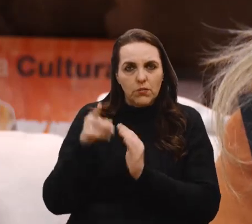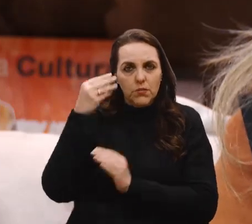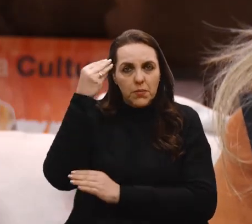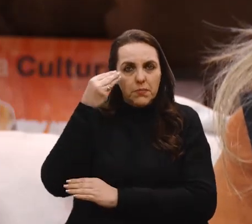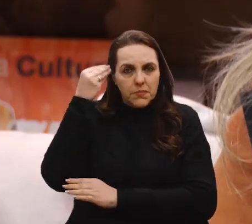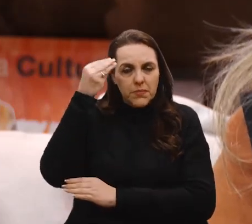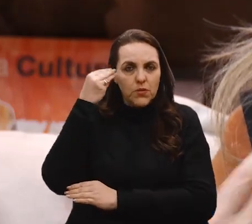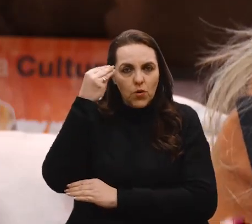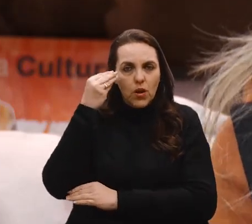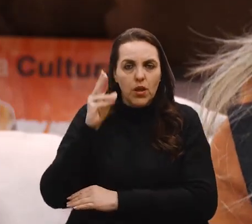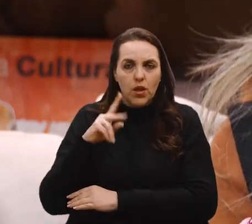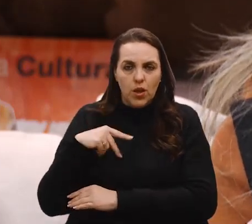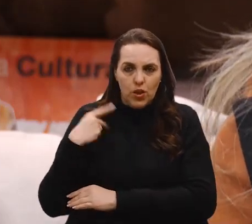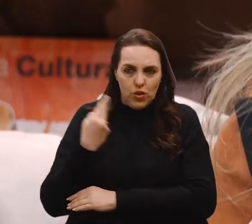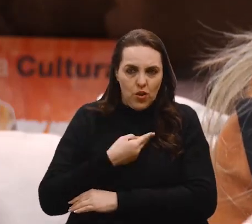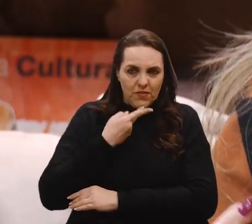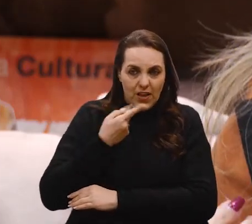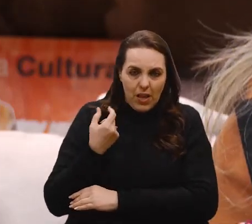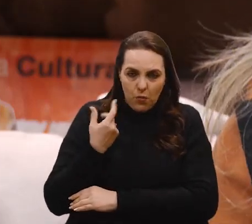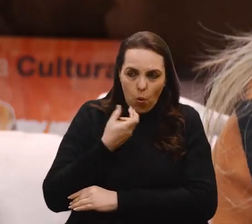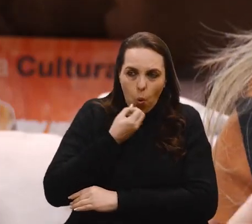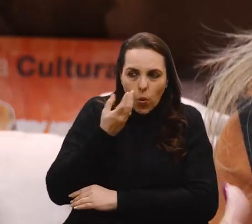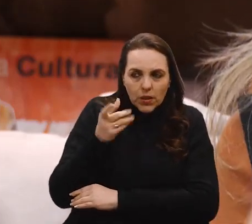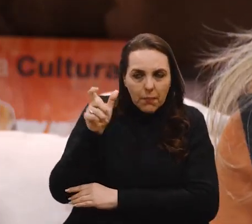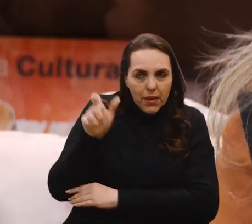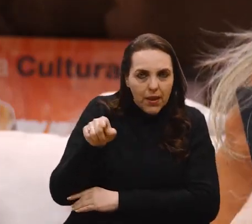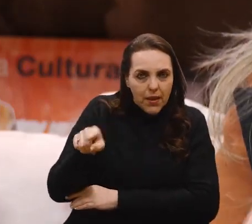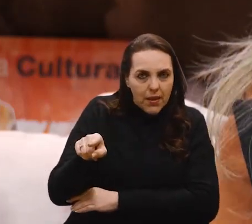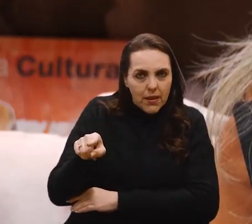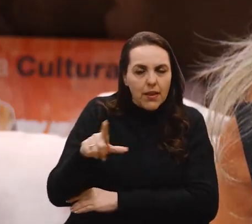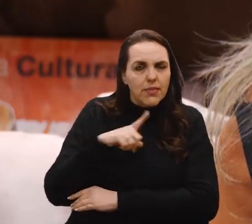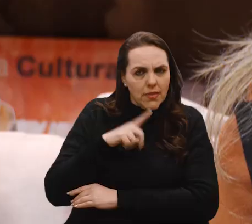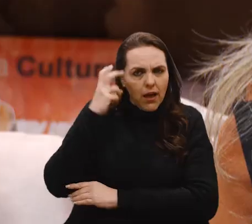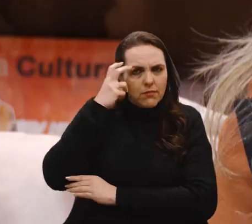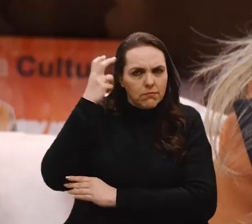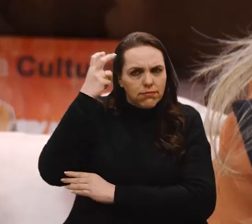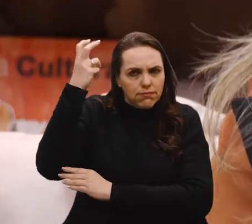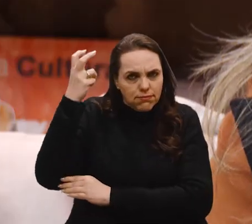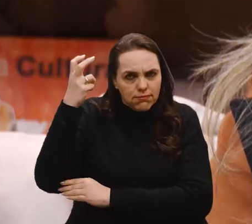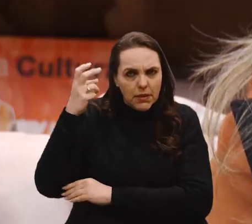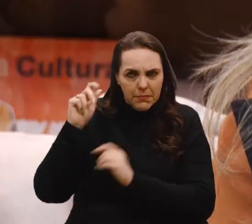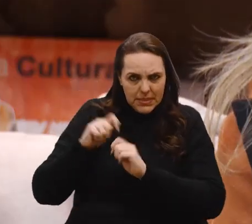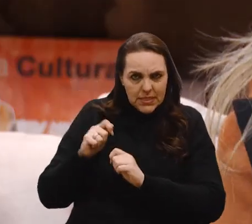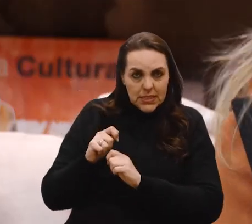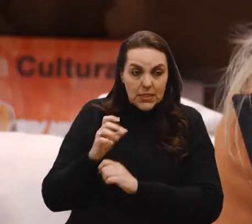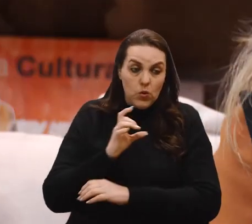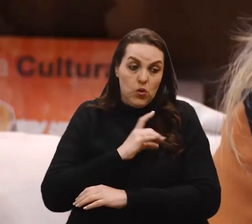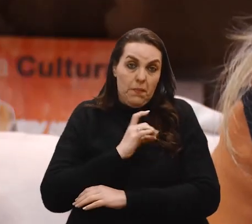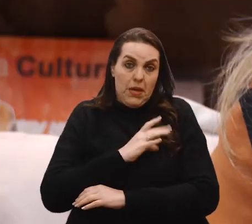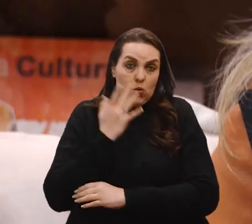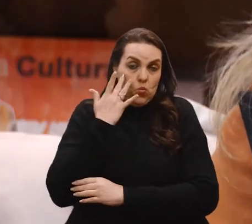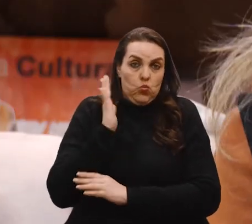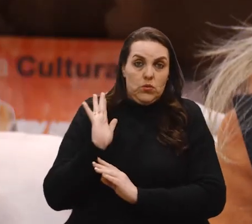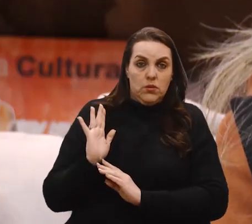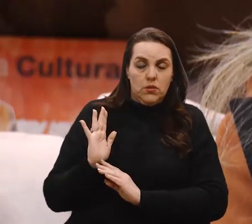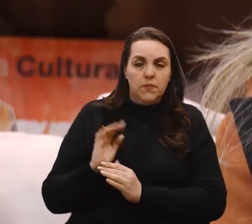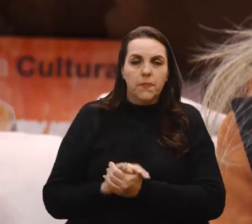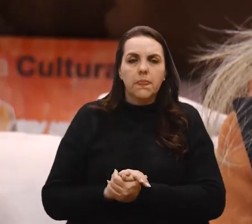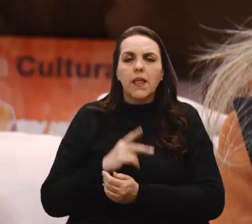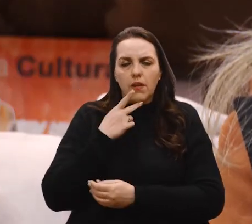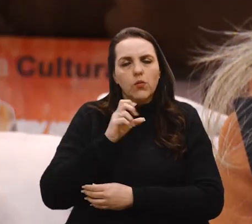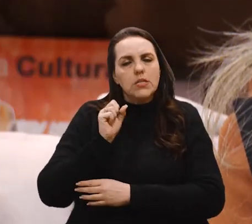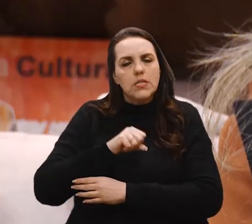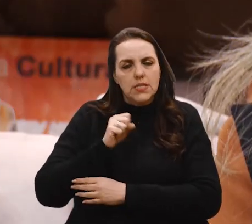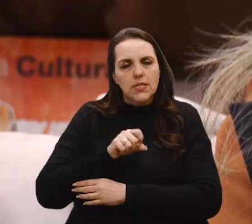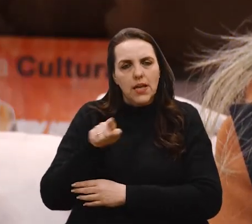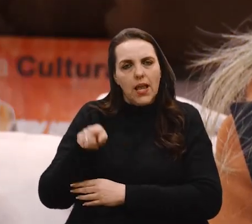gente fala para ele que ele é superdotado, a gente fala para as pessoas que é superdotado, eu tinha esse medo também. E ela disse, sim, ele